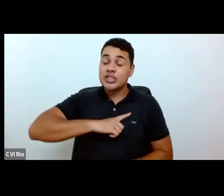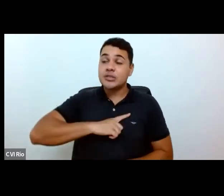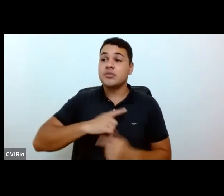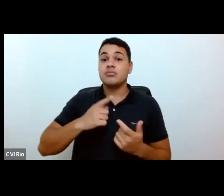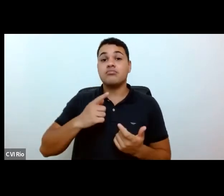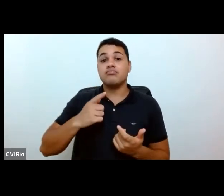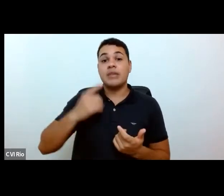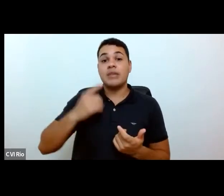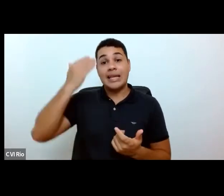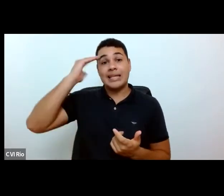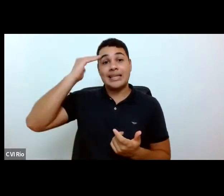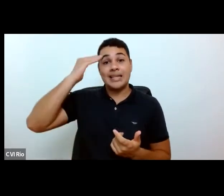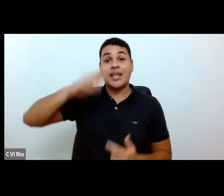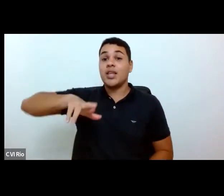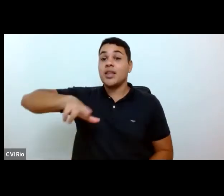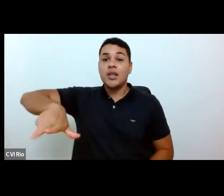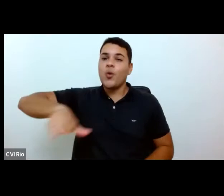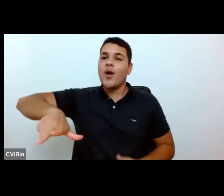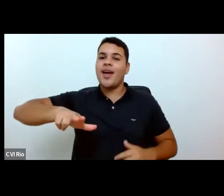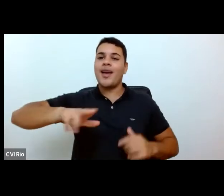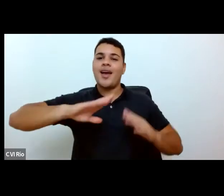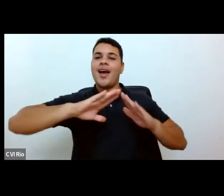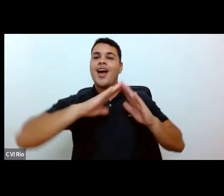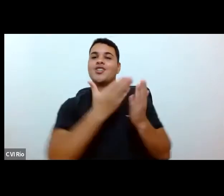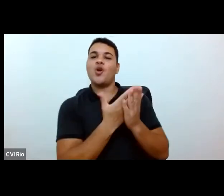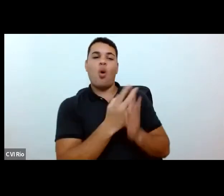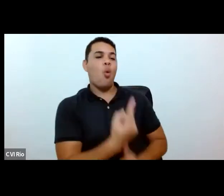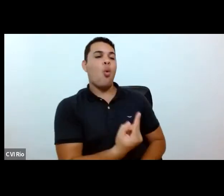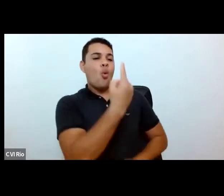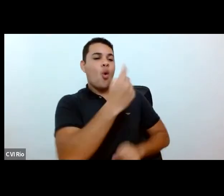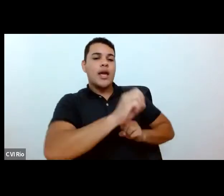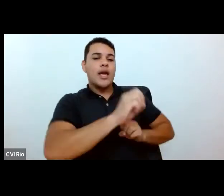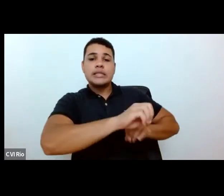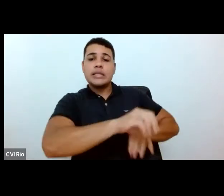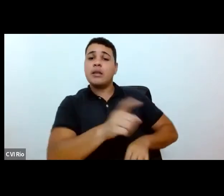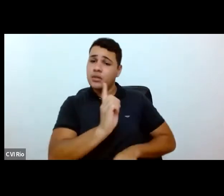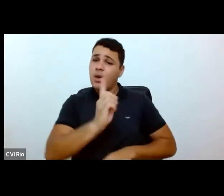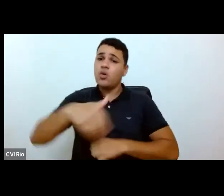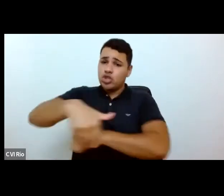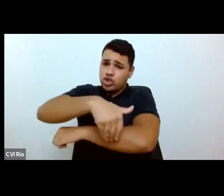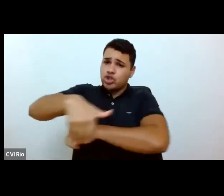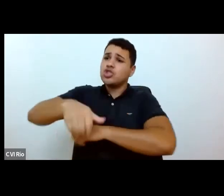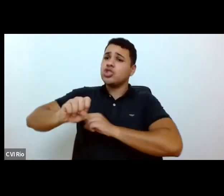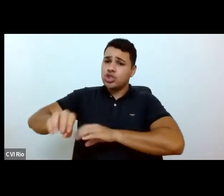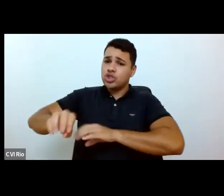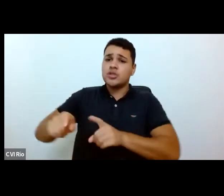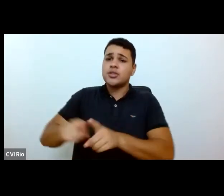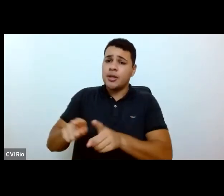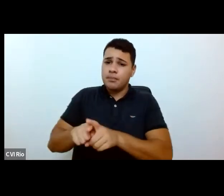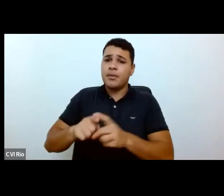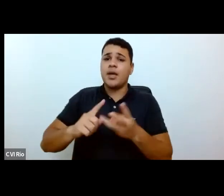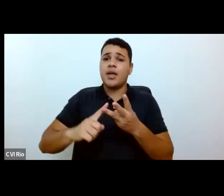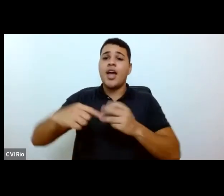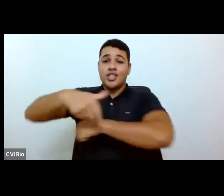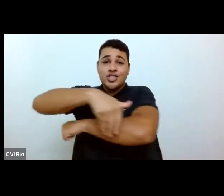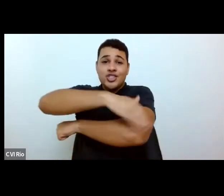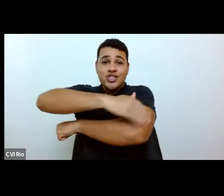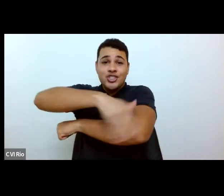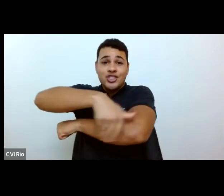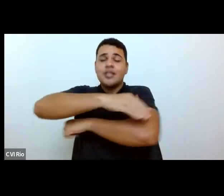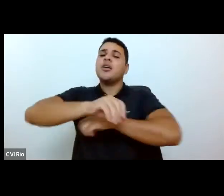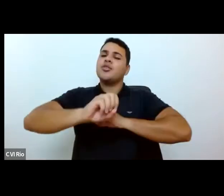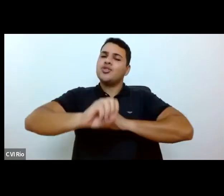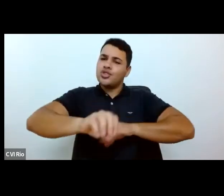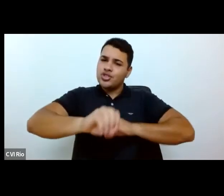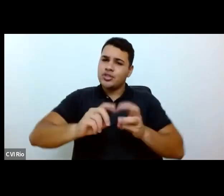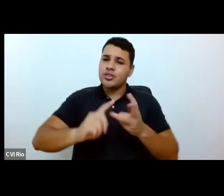não é só a escola em si ali, né, a sala de aula, mas a rua, a esquina, né, os grupos de